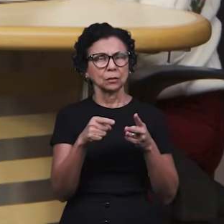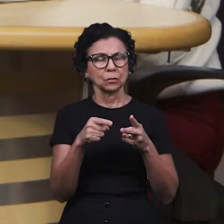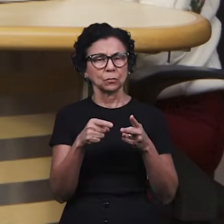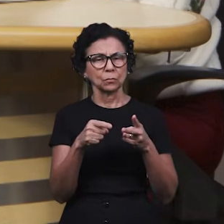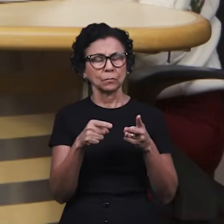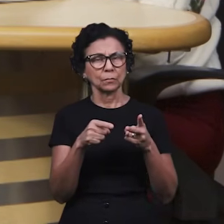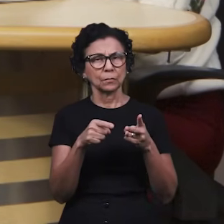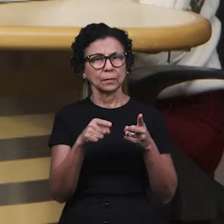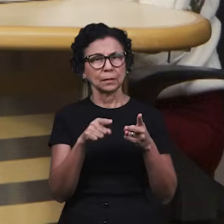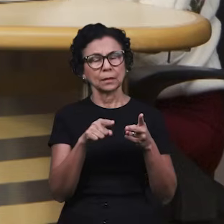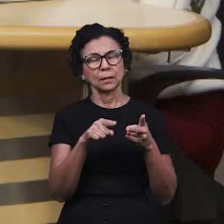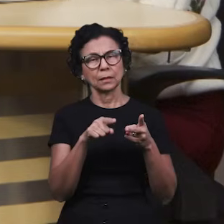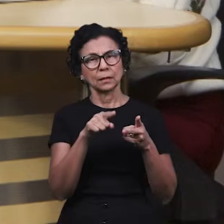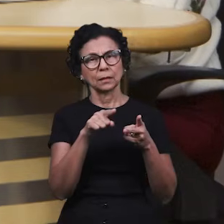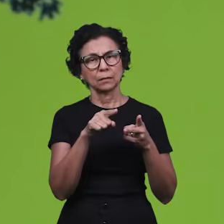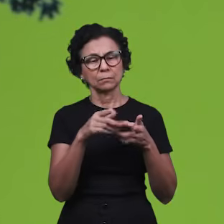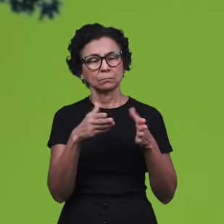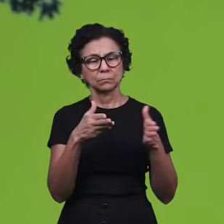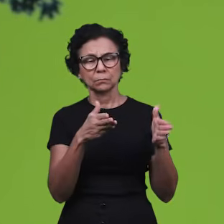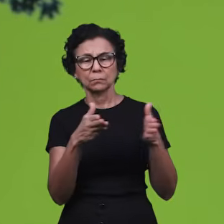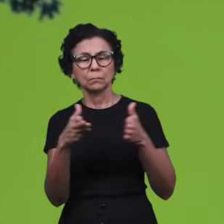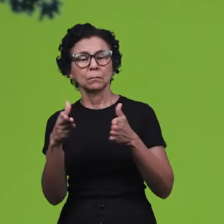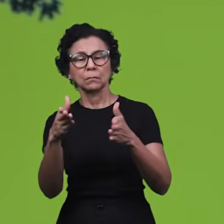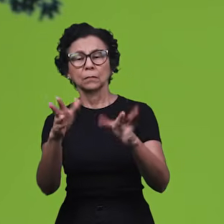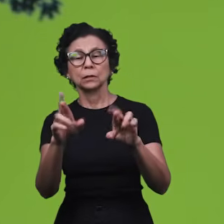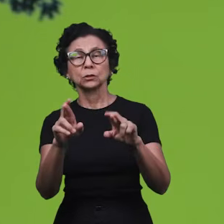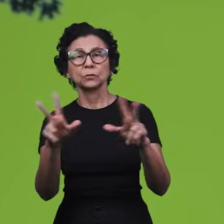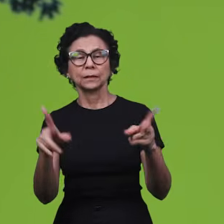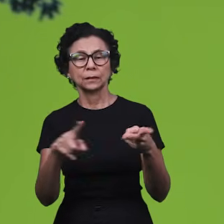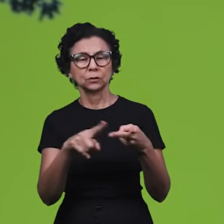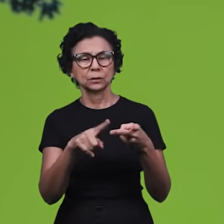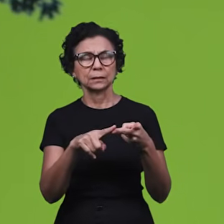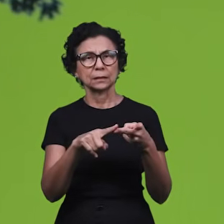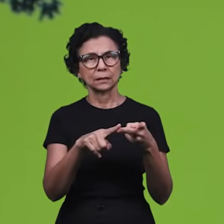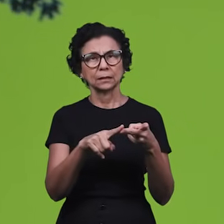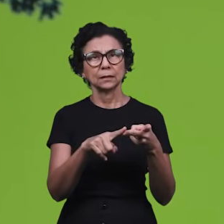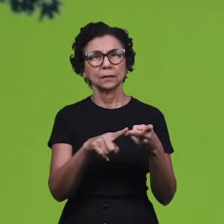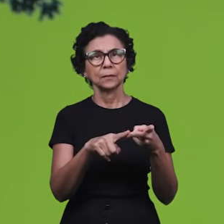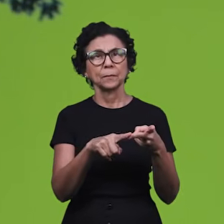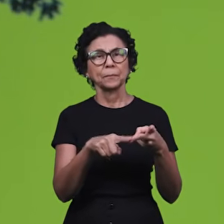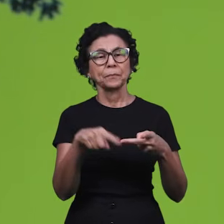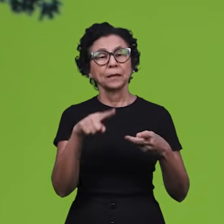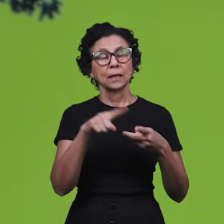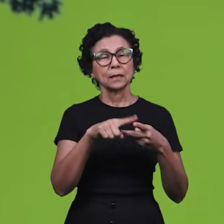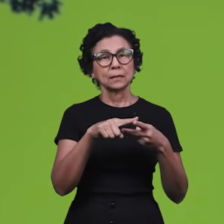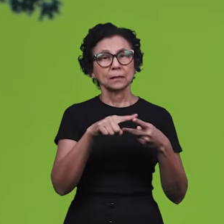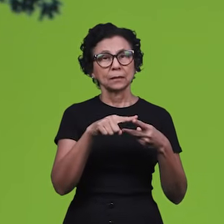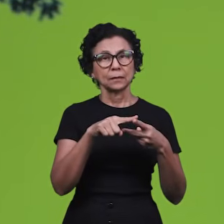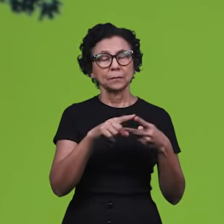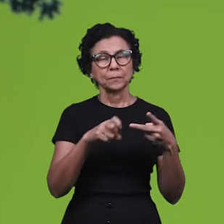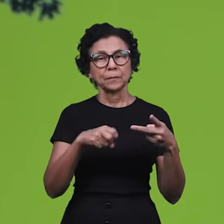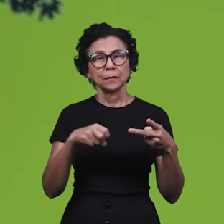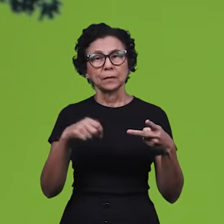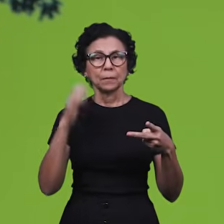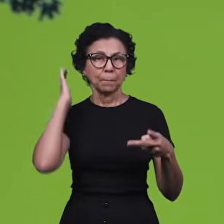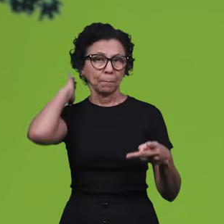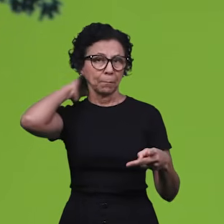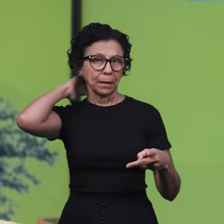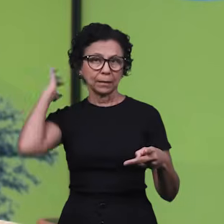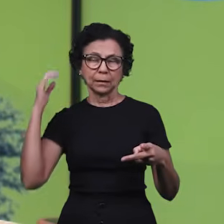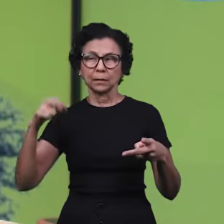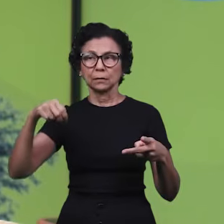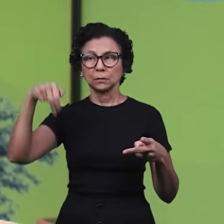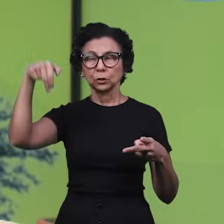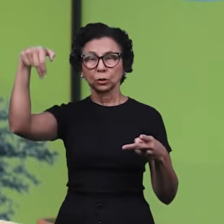missão transamazônica? Como é que é? Isso. A missão Amazônia está ligada à região norte do Pará,